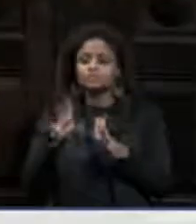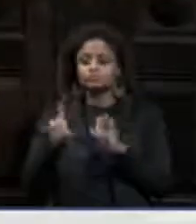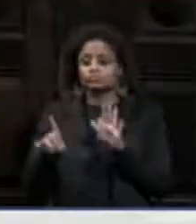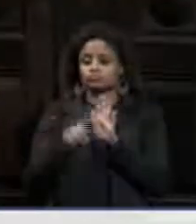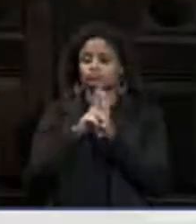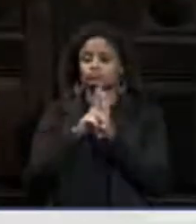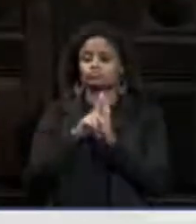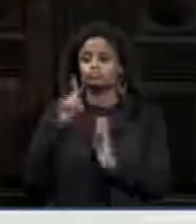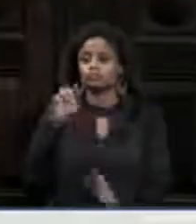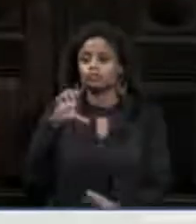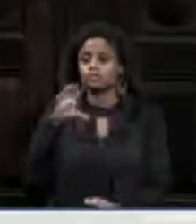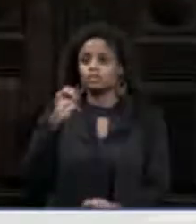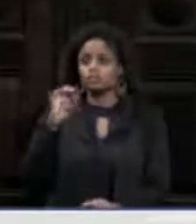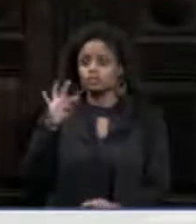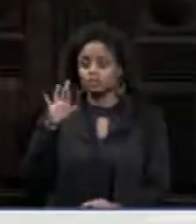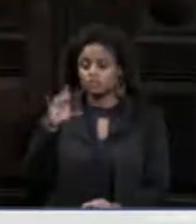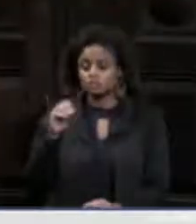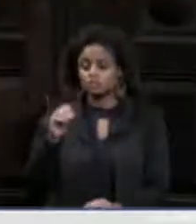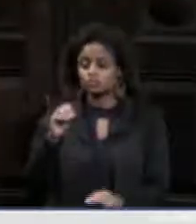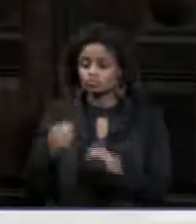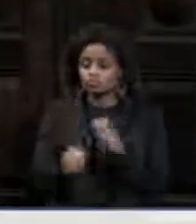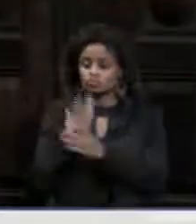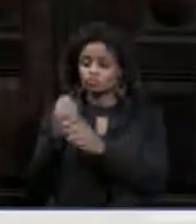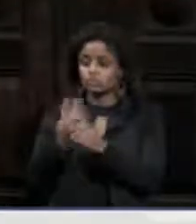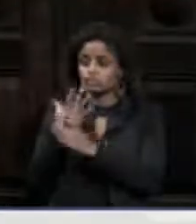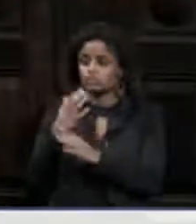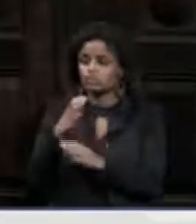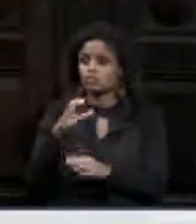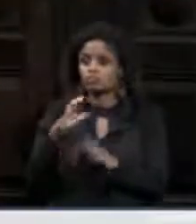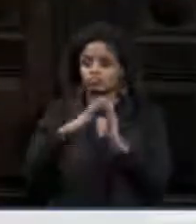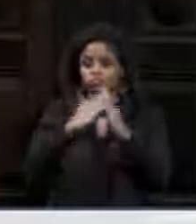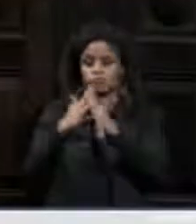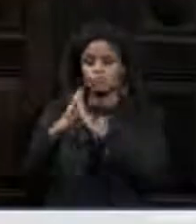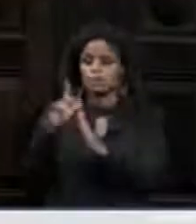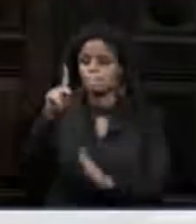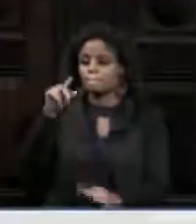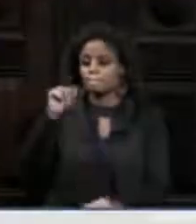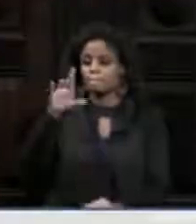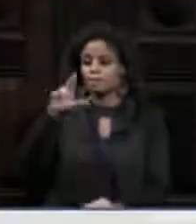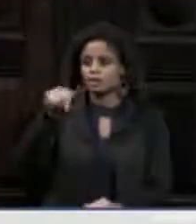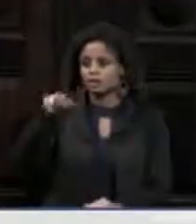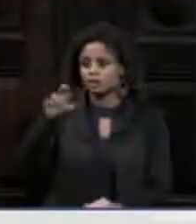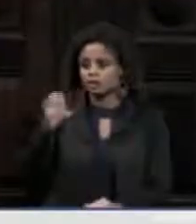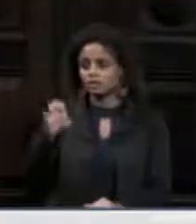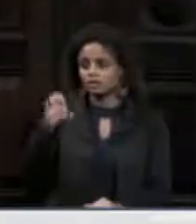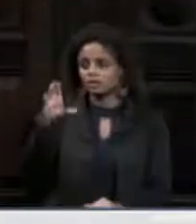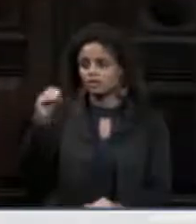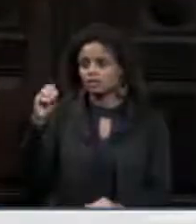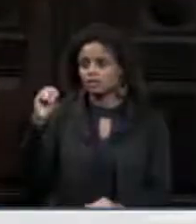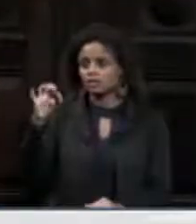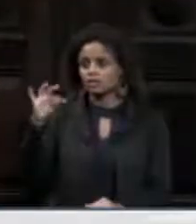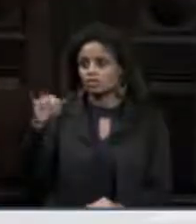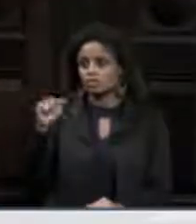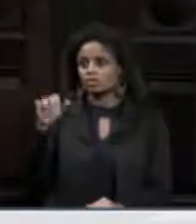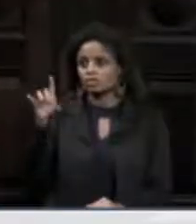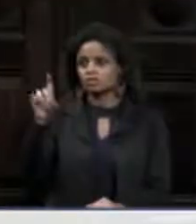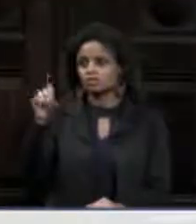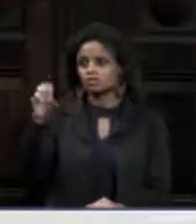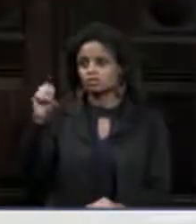Estadual da Costa do Sol. Então, quero aqui fazer uma colocação histórica.